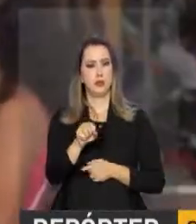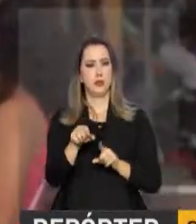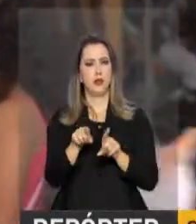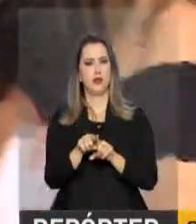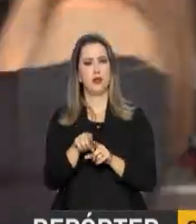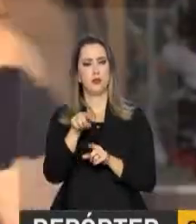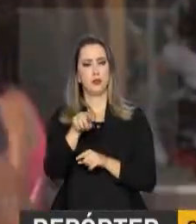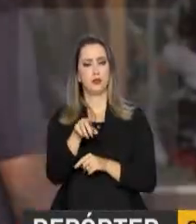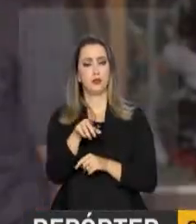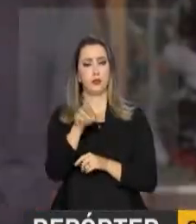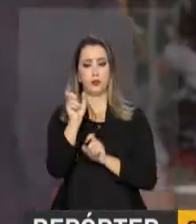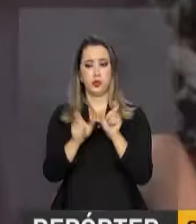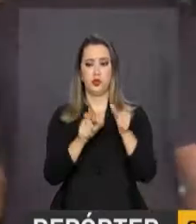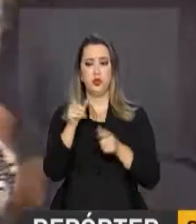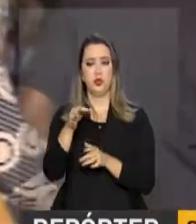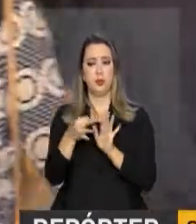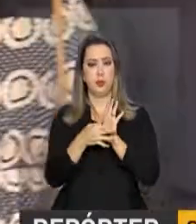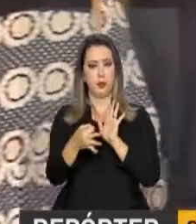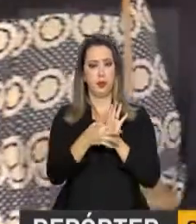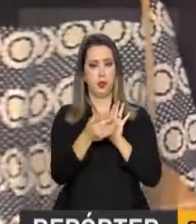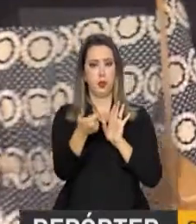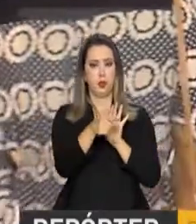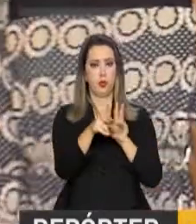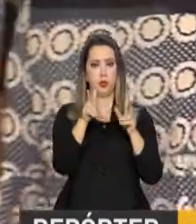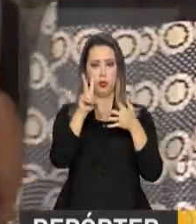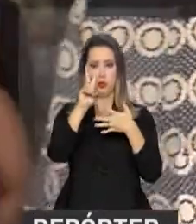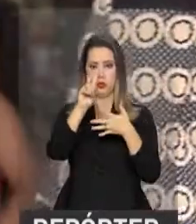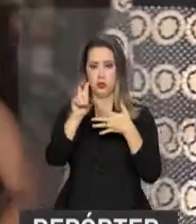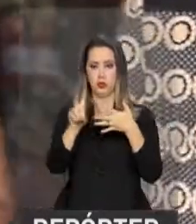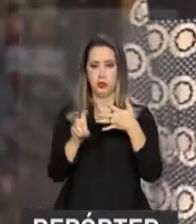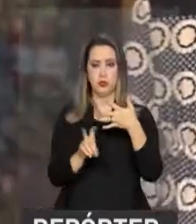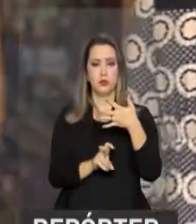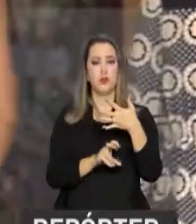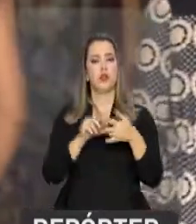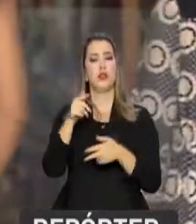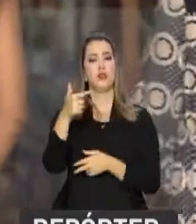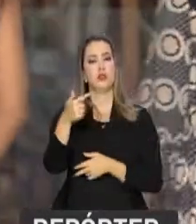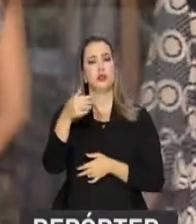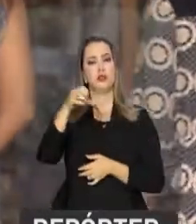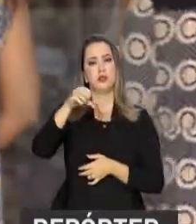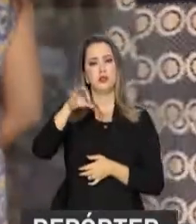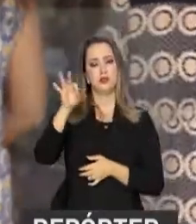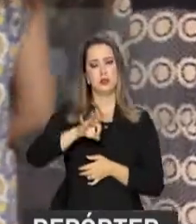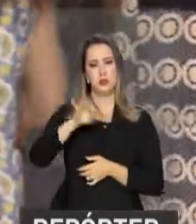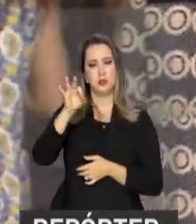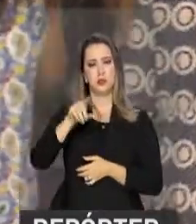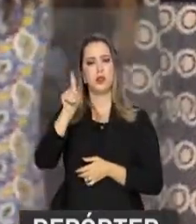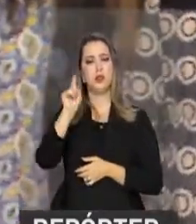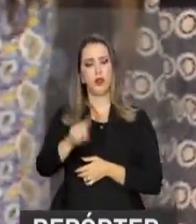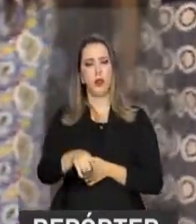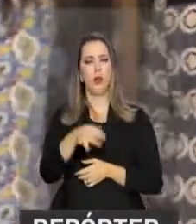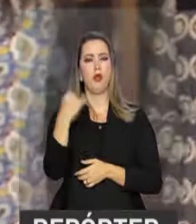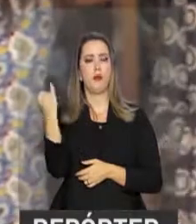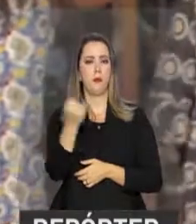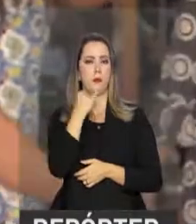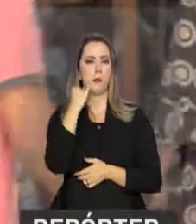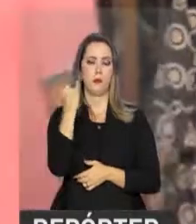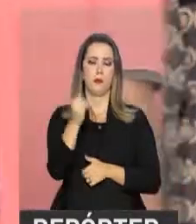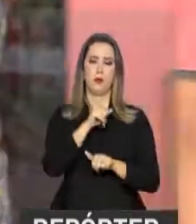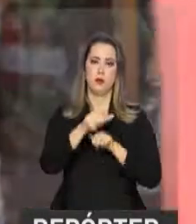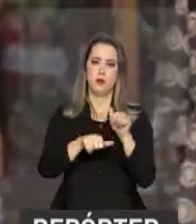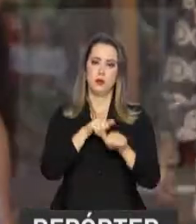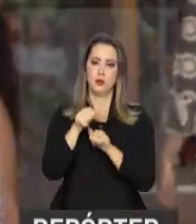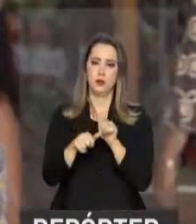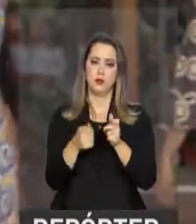opinaram sobre outros temas 79% deles consideram importante as recentes mudanças na